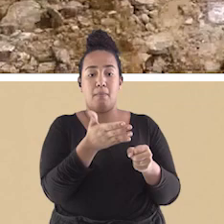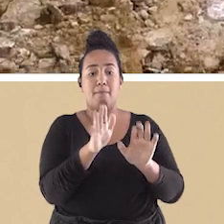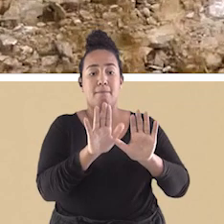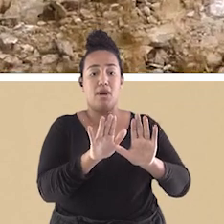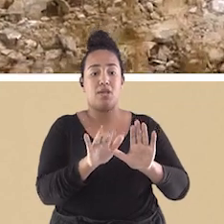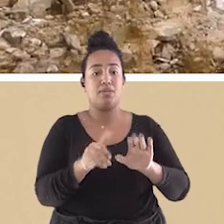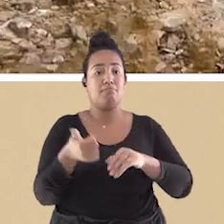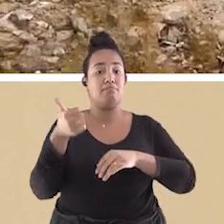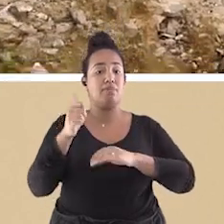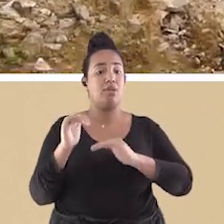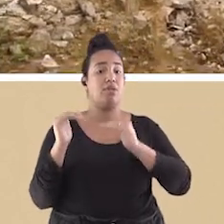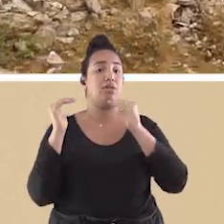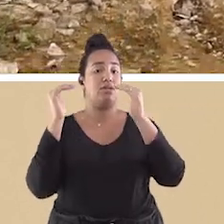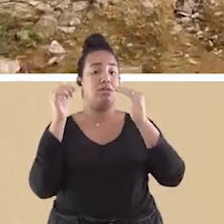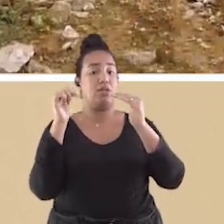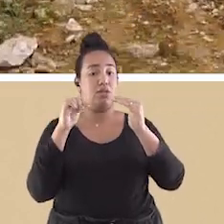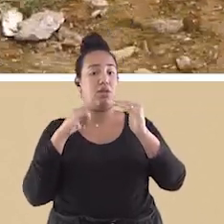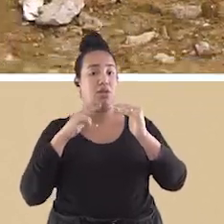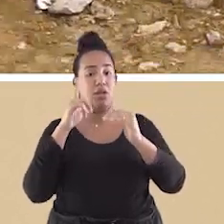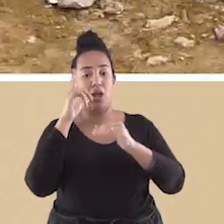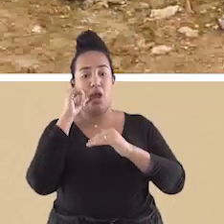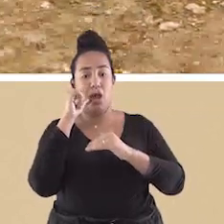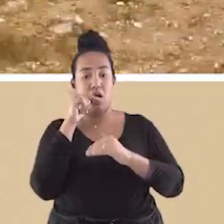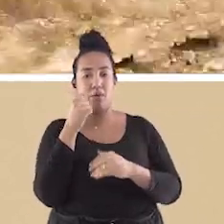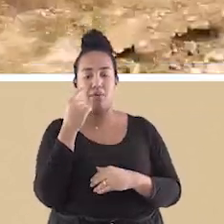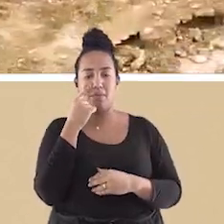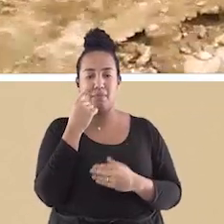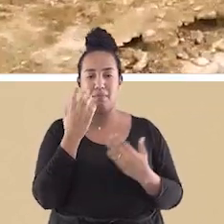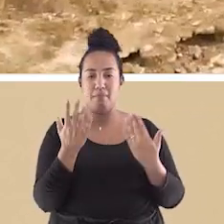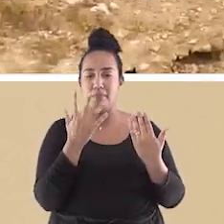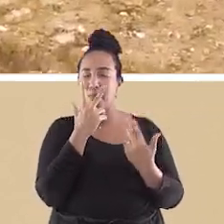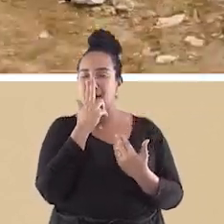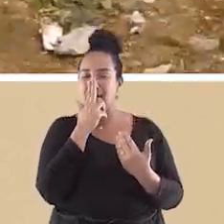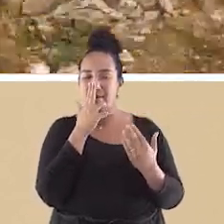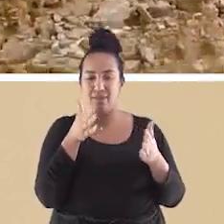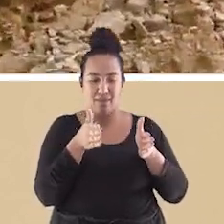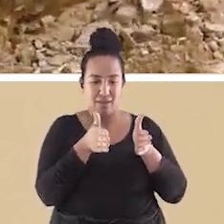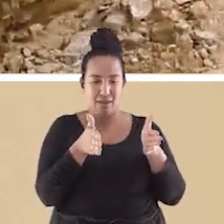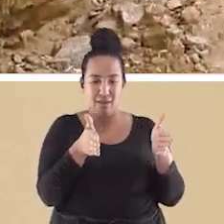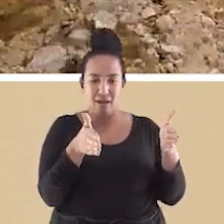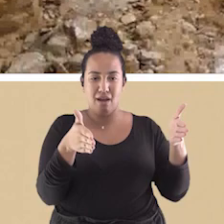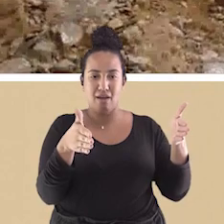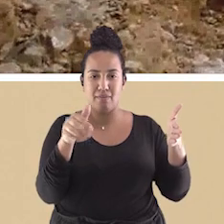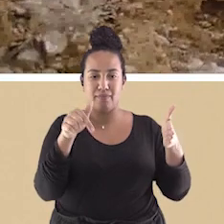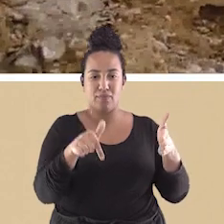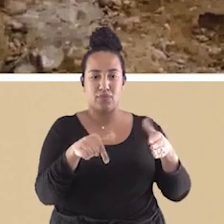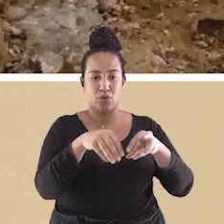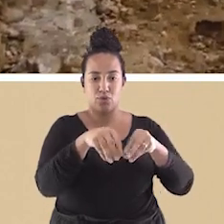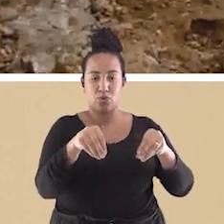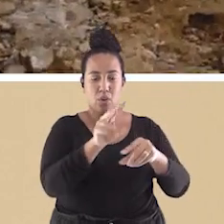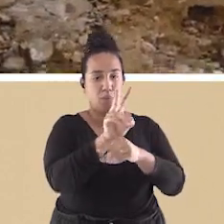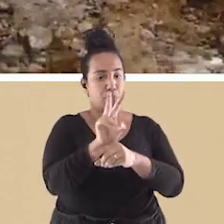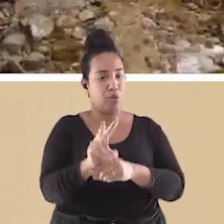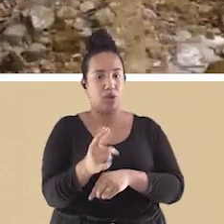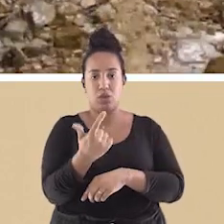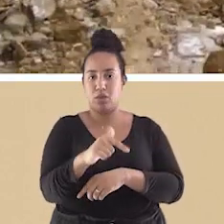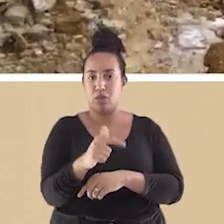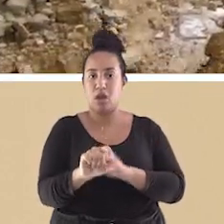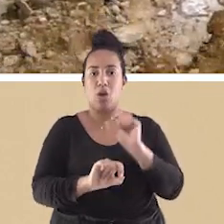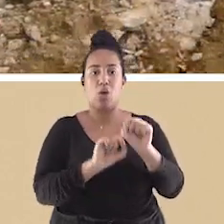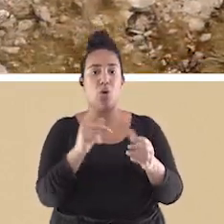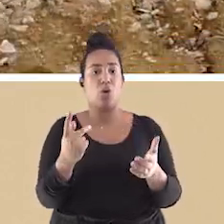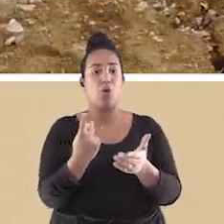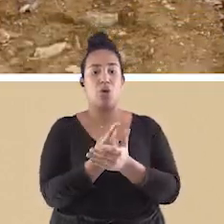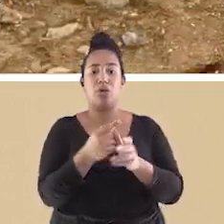está desprotegido. Imagina que isso daqui é um valezinho maior. O solo está desprotegido, começa o